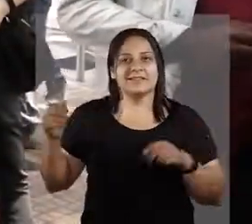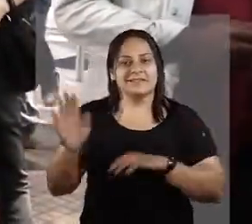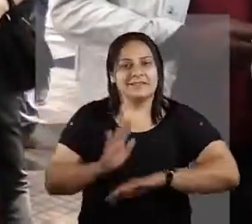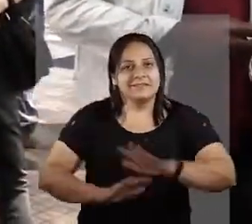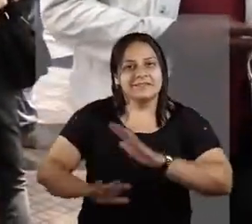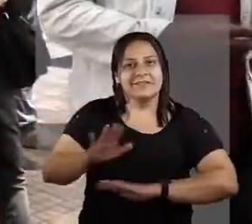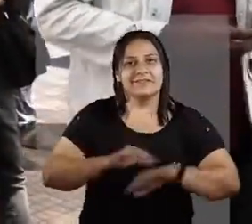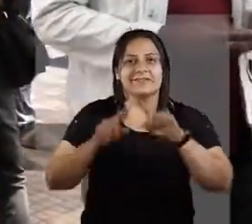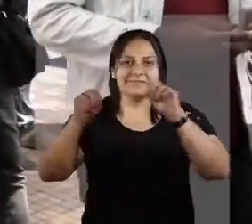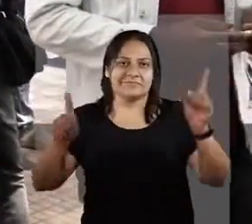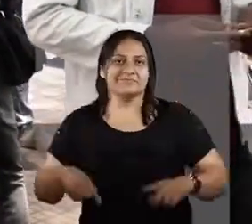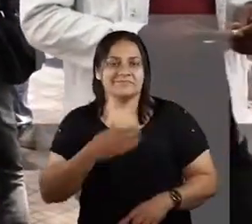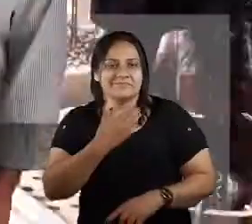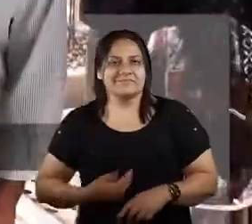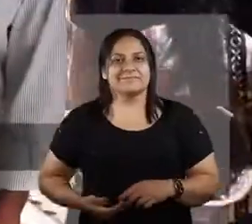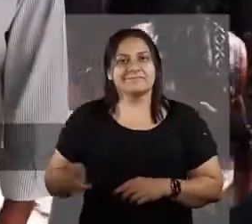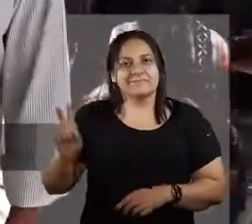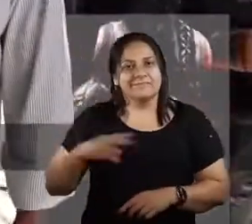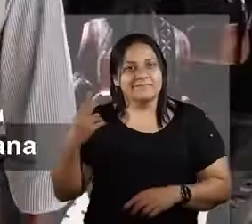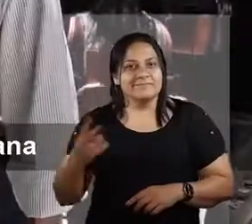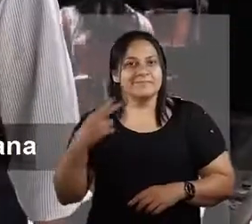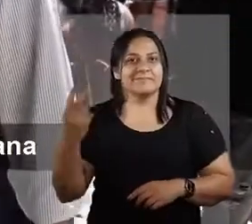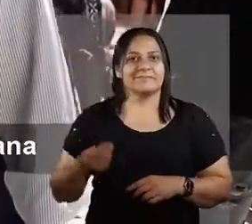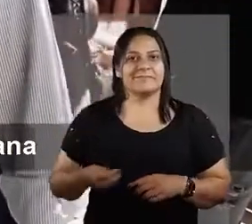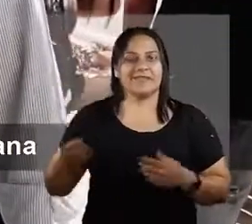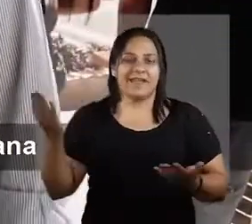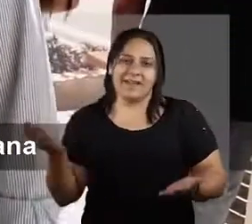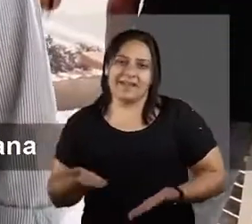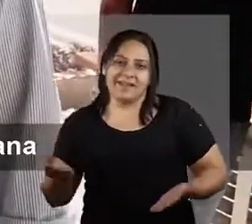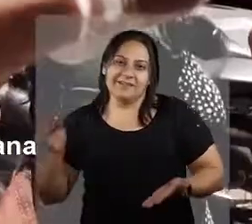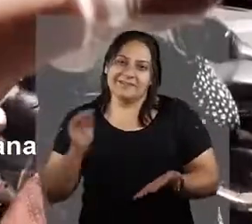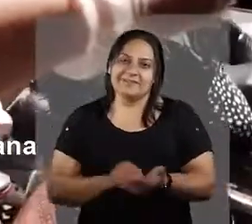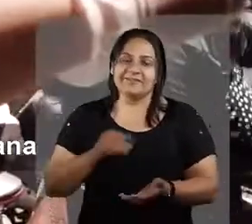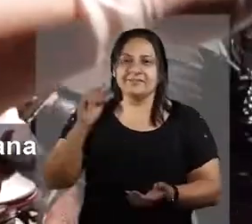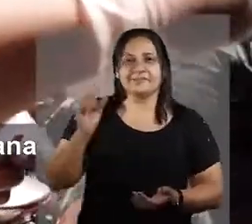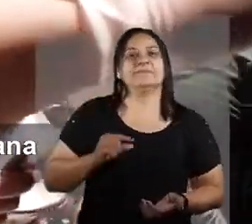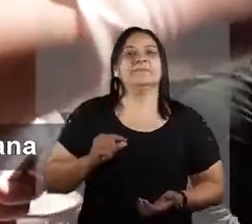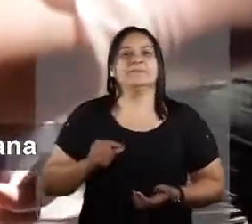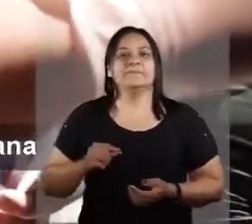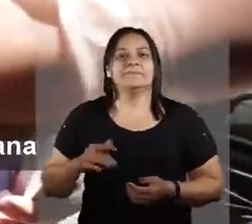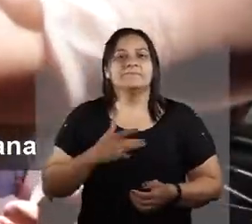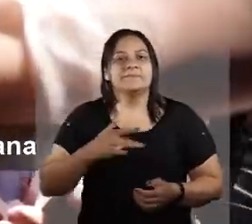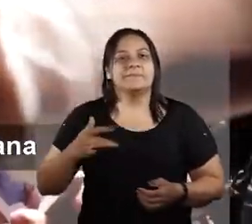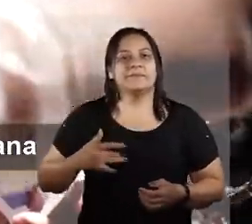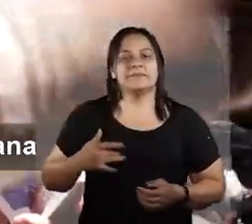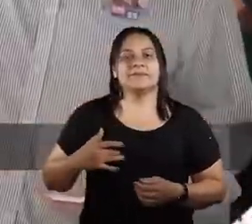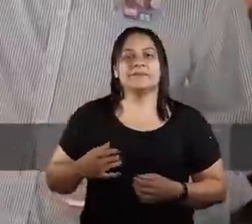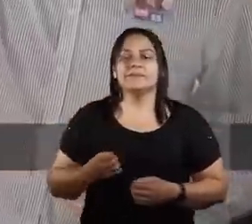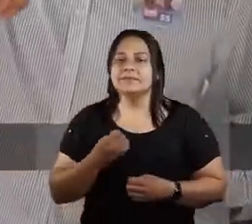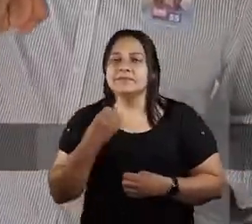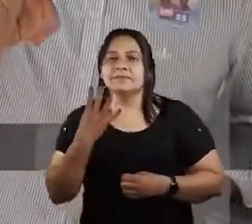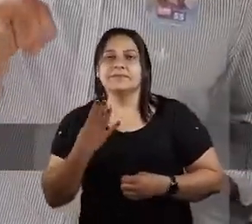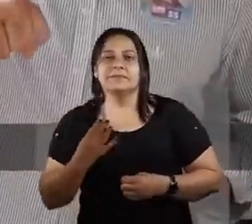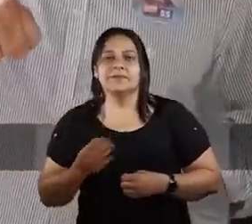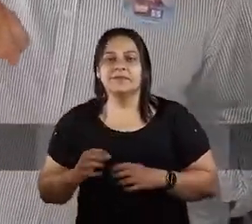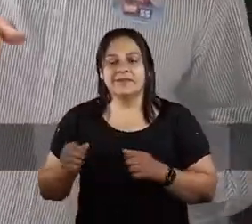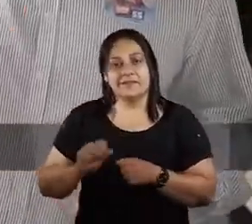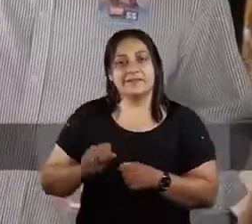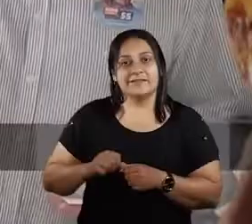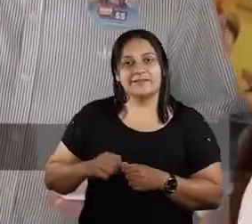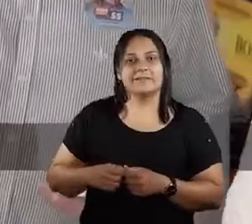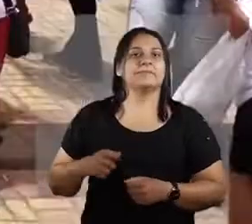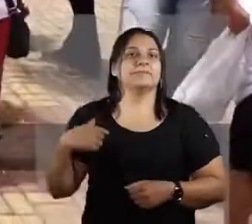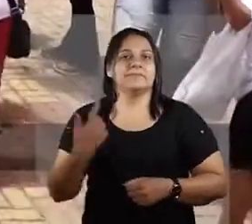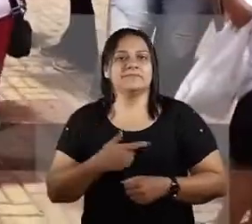funcionário público será valorizado. Agora falta pouco para que uma saúde mais humana faça parte do nosso